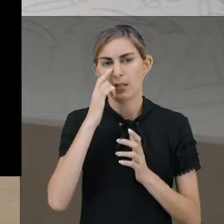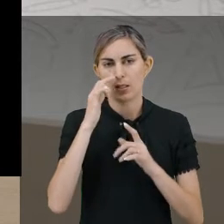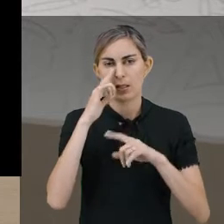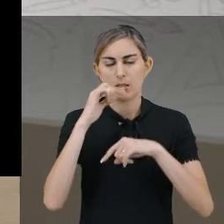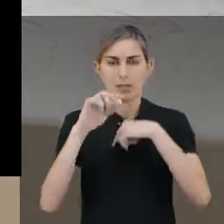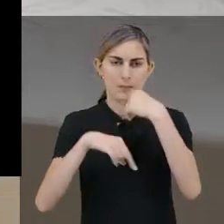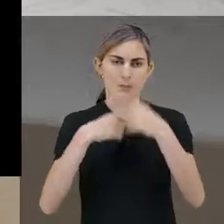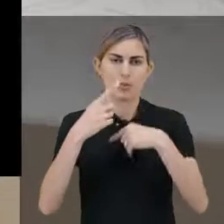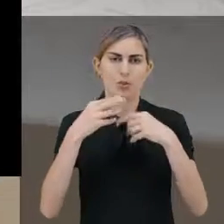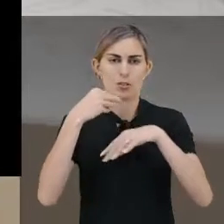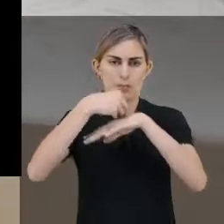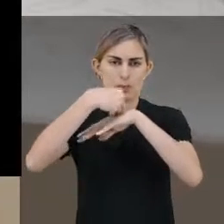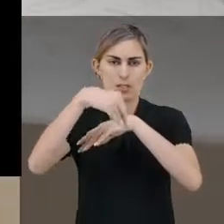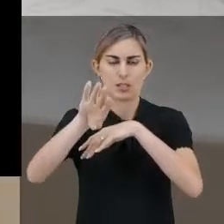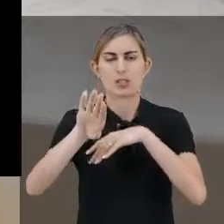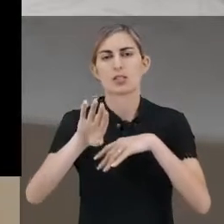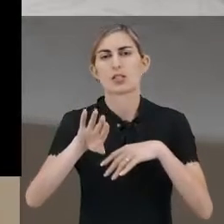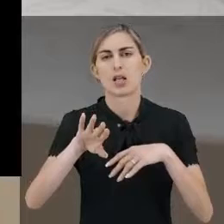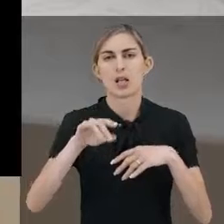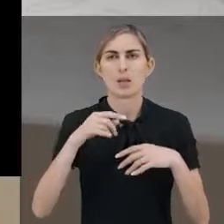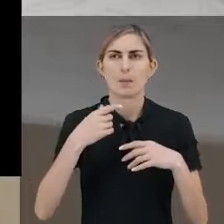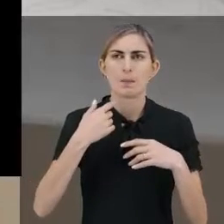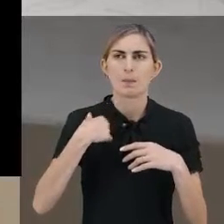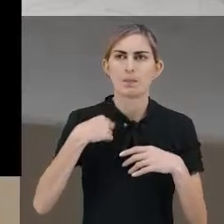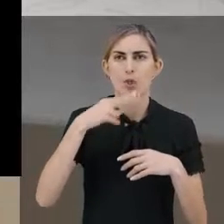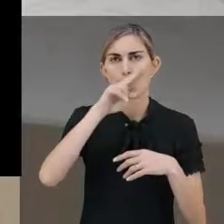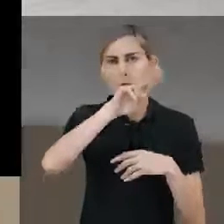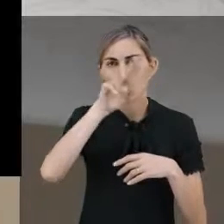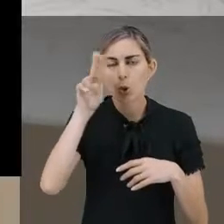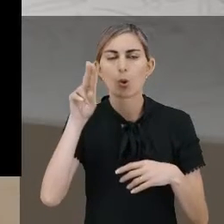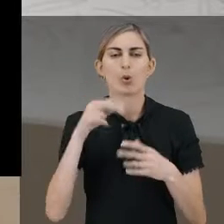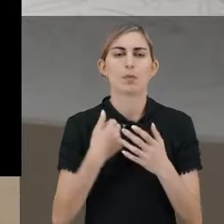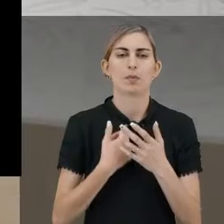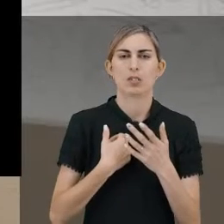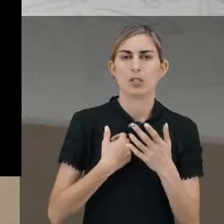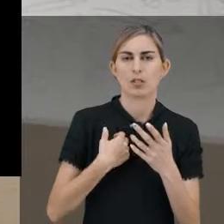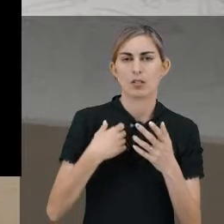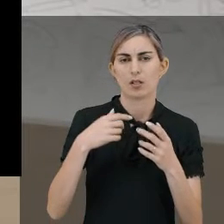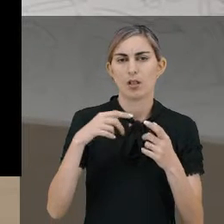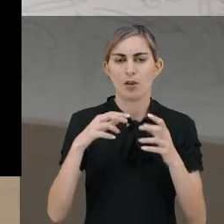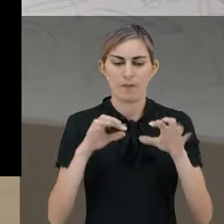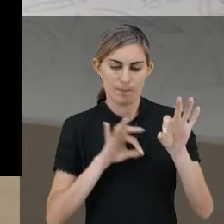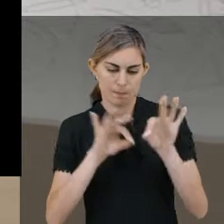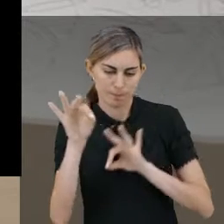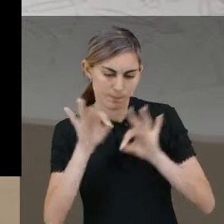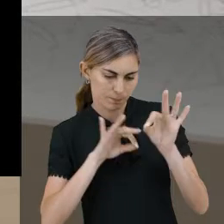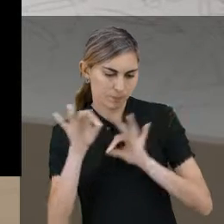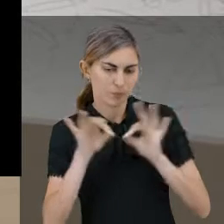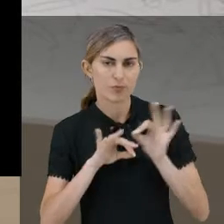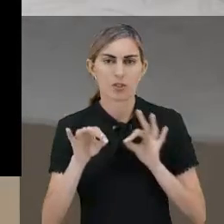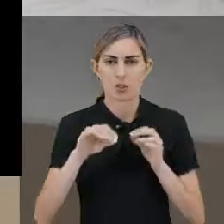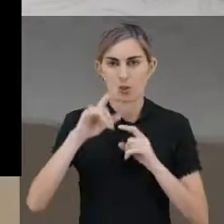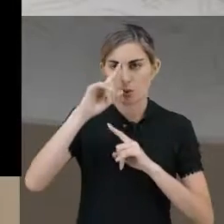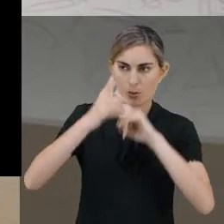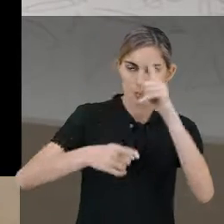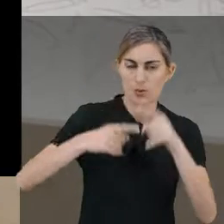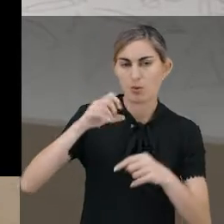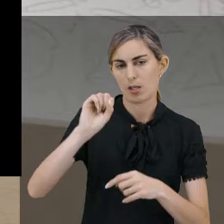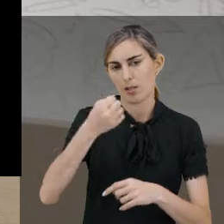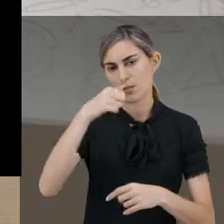passar ao atributo nome. E assim ele fará com todos os outros atributos. de forma a montar um